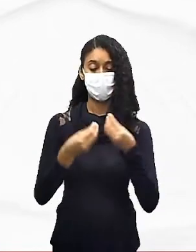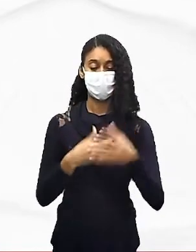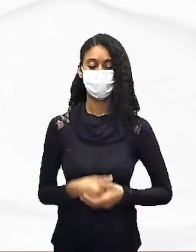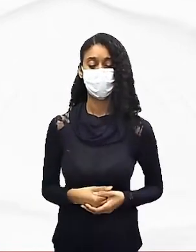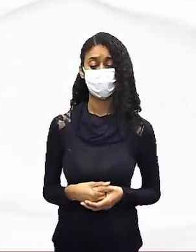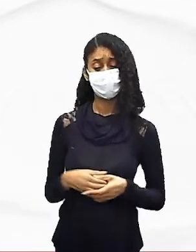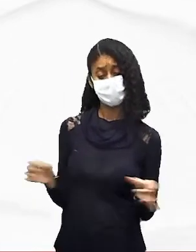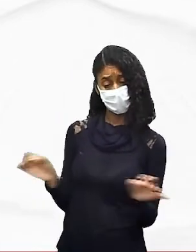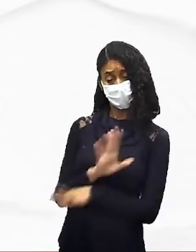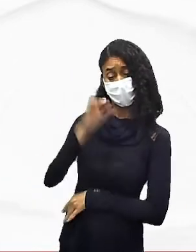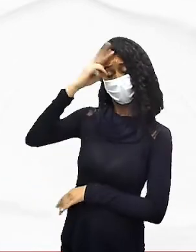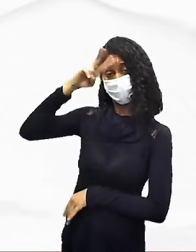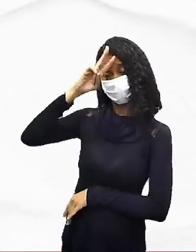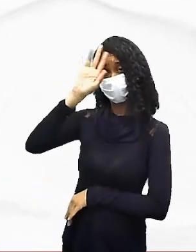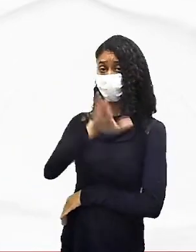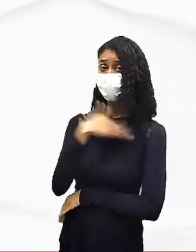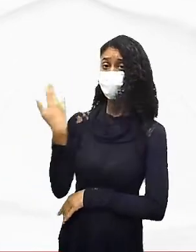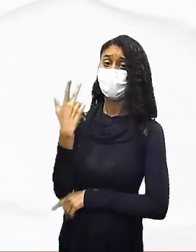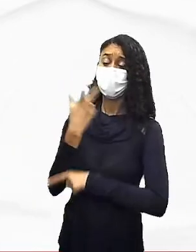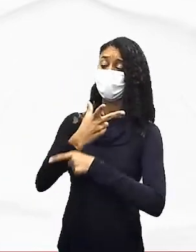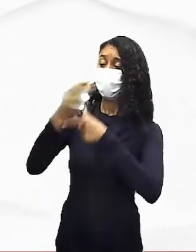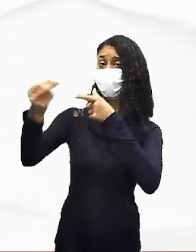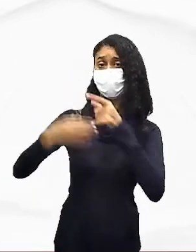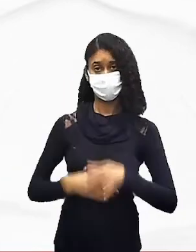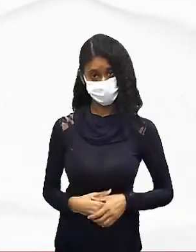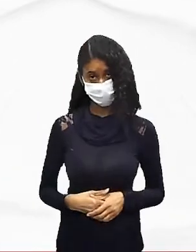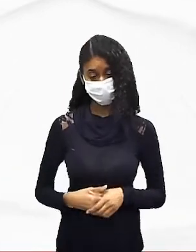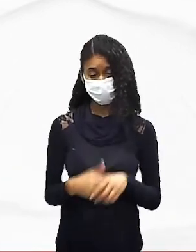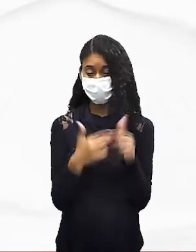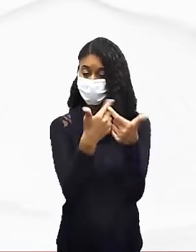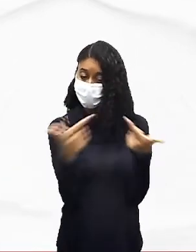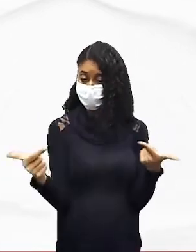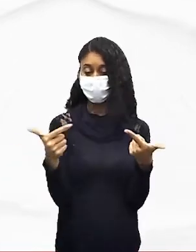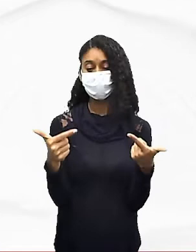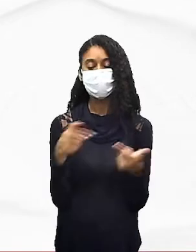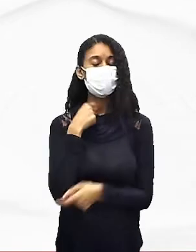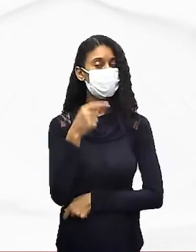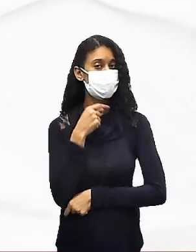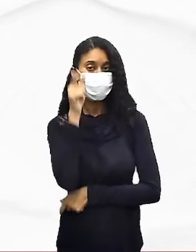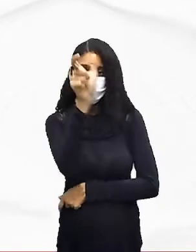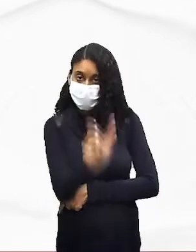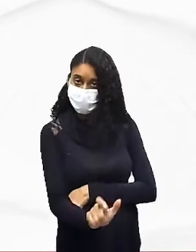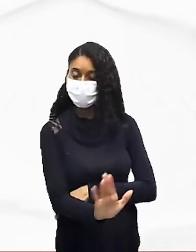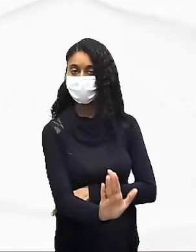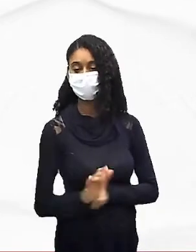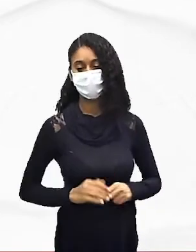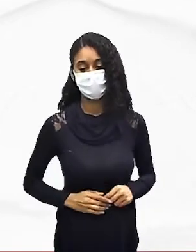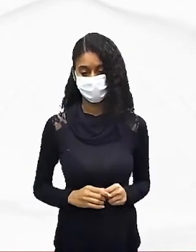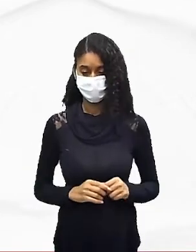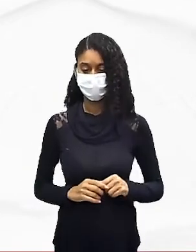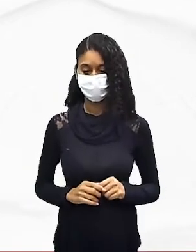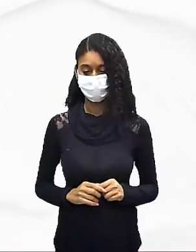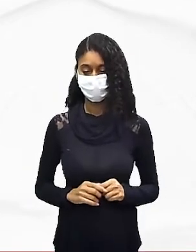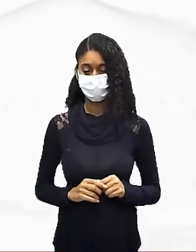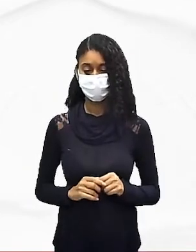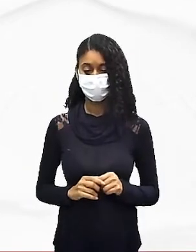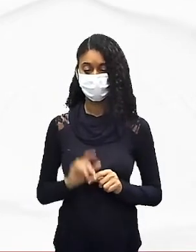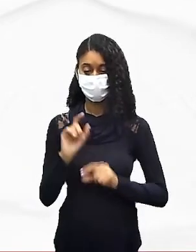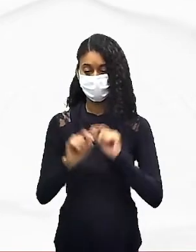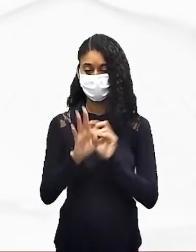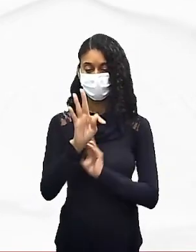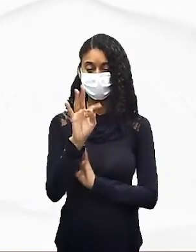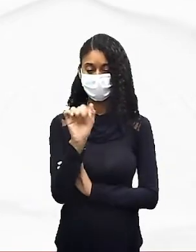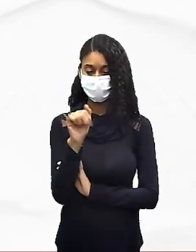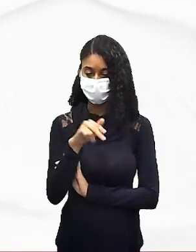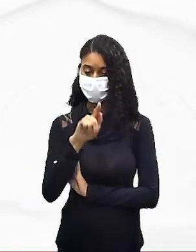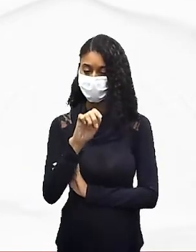história... E morreu a vitória. Não havia mais ninguém lá. Dera